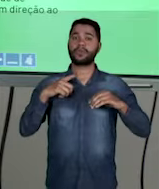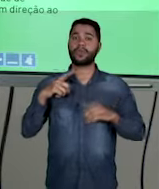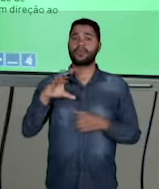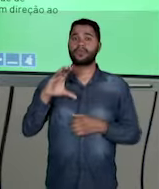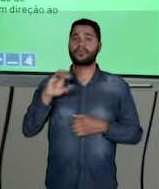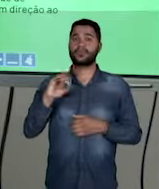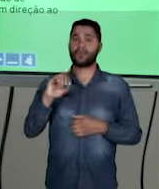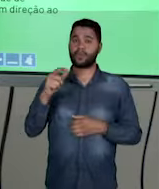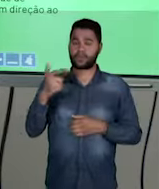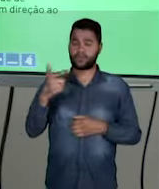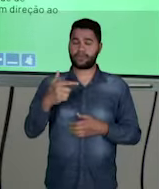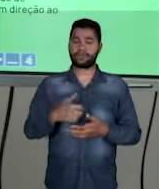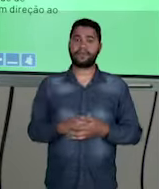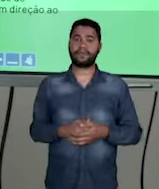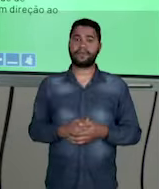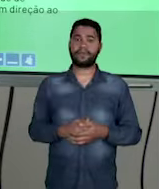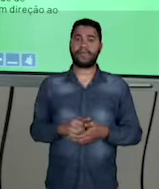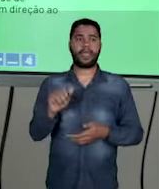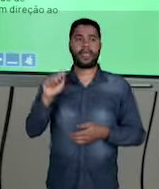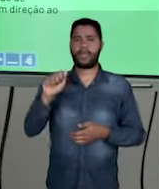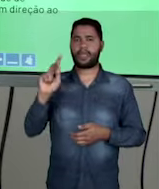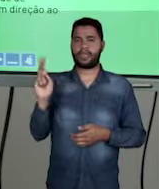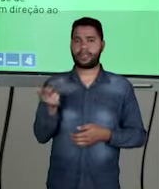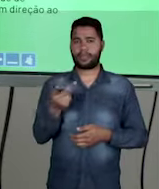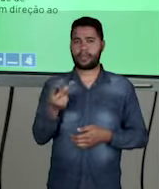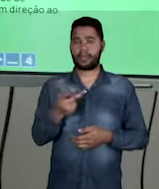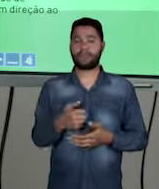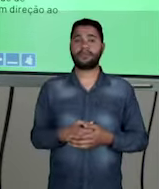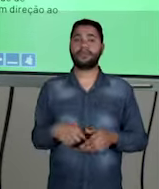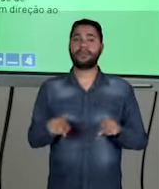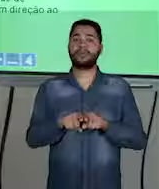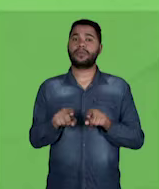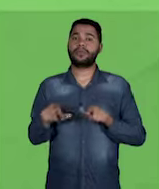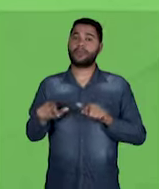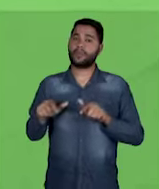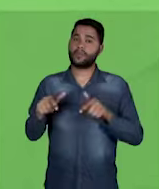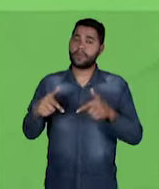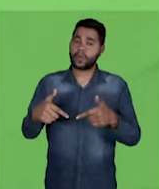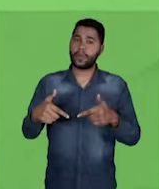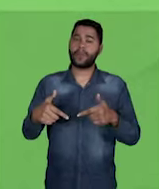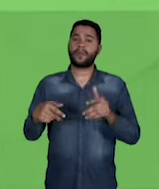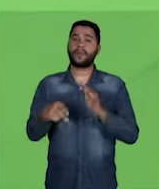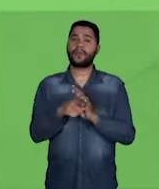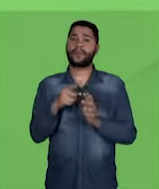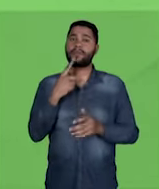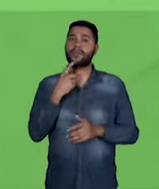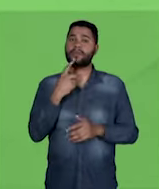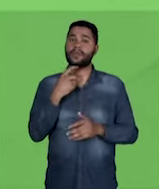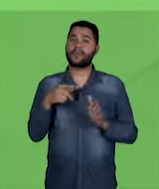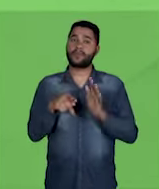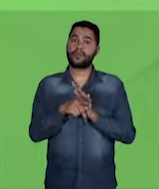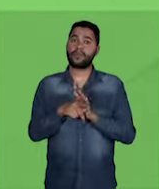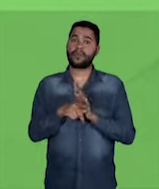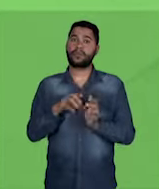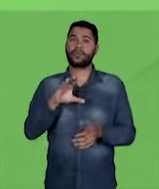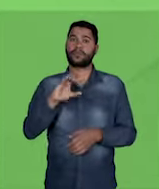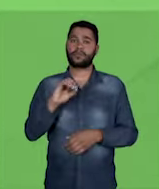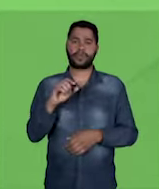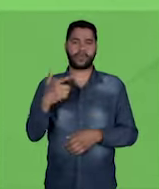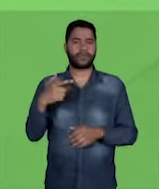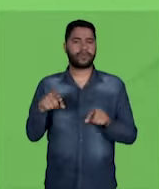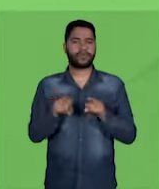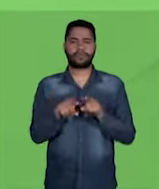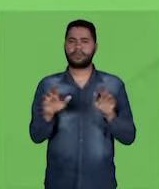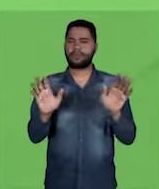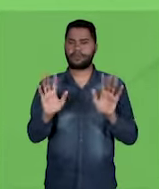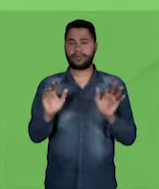CO2. Então, a aqui está incorreta. Atuam transportando exclusivamente sangue rico em gás carbônico? Também